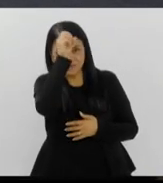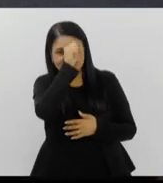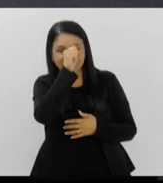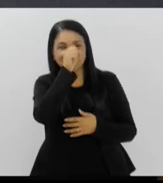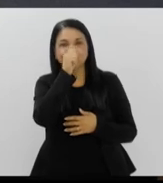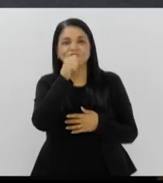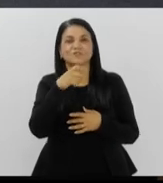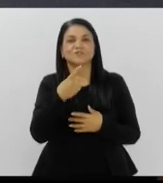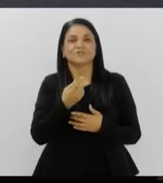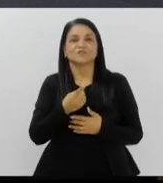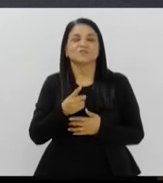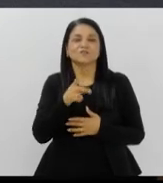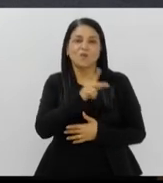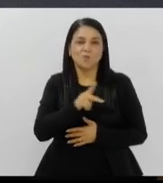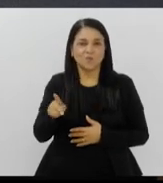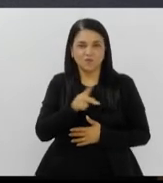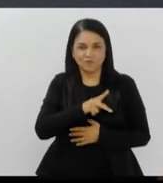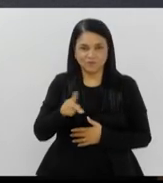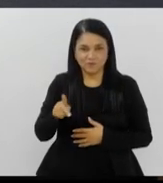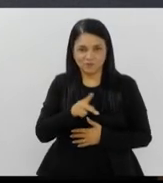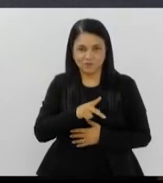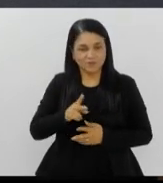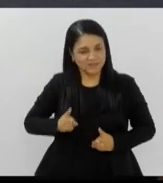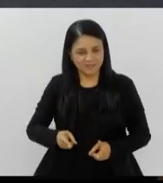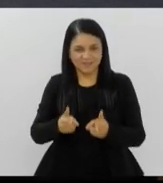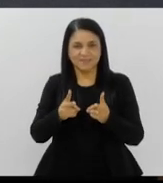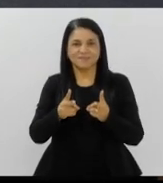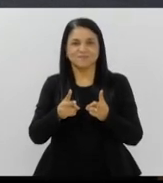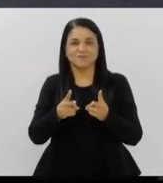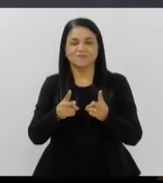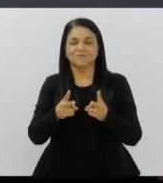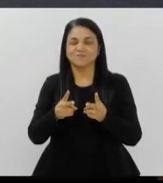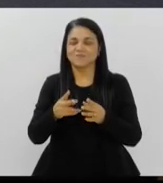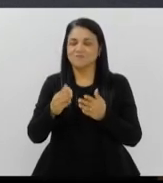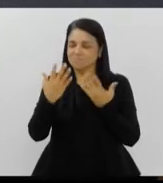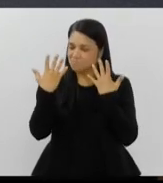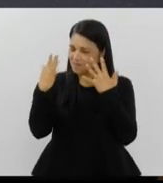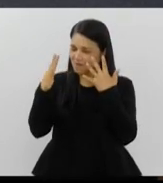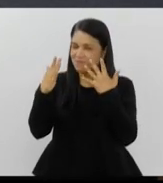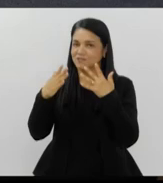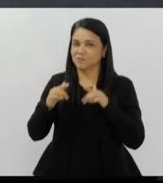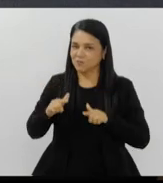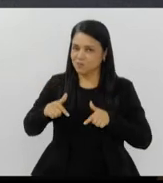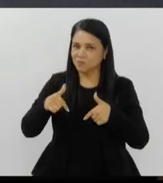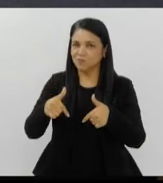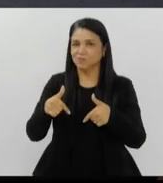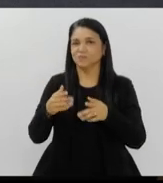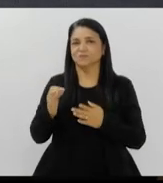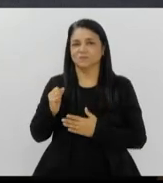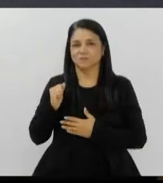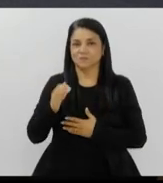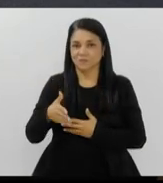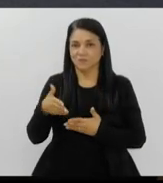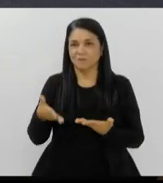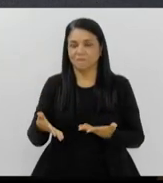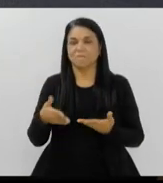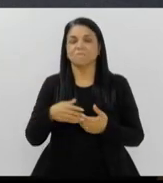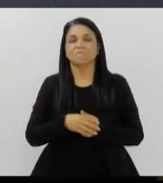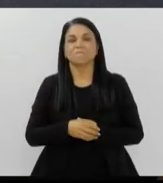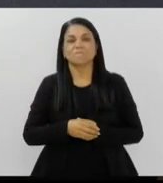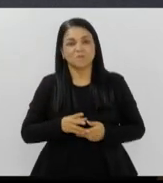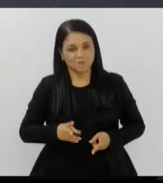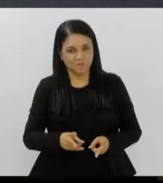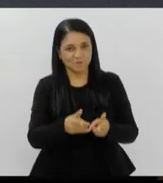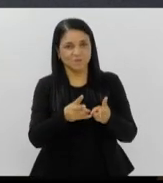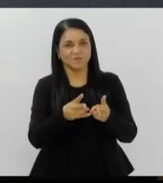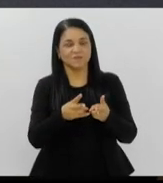de escola e nosso grande e sempre mestre. Parabéns pela iniciativa. Bom, seguindo a máxima aqui do